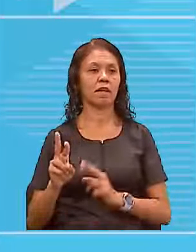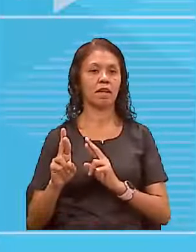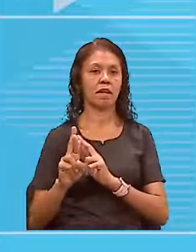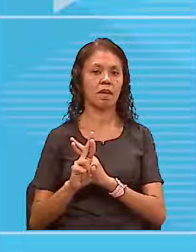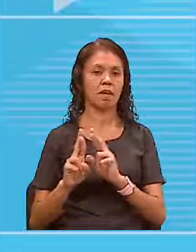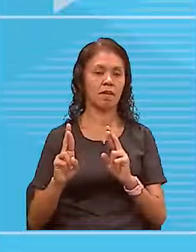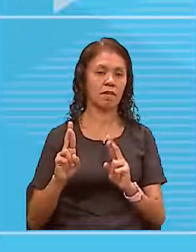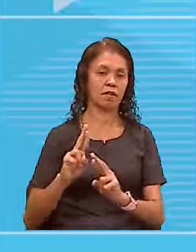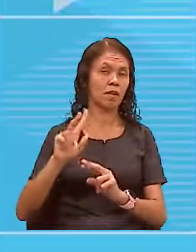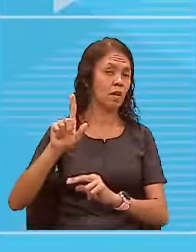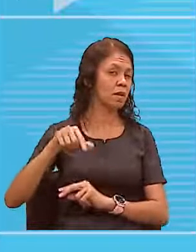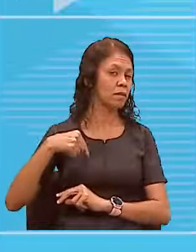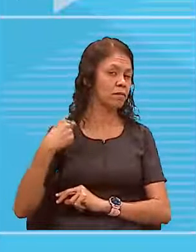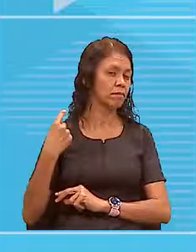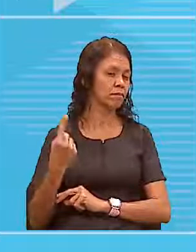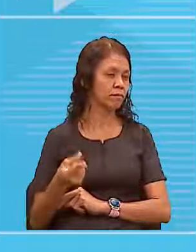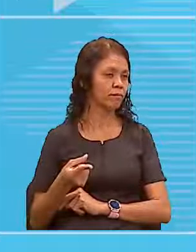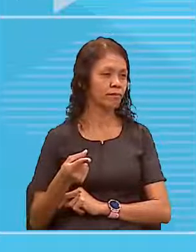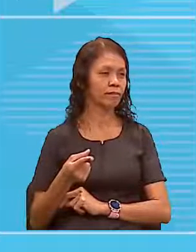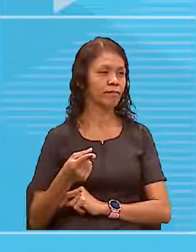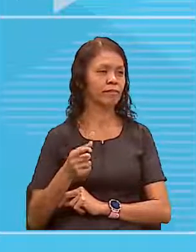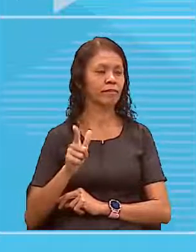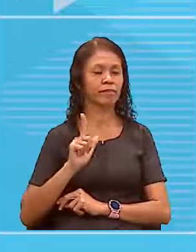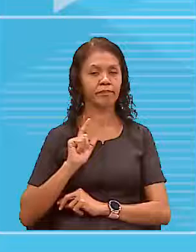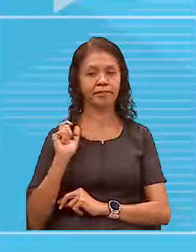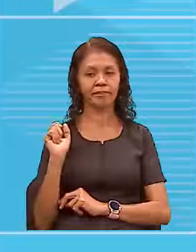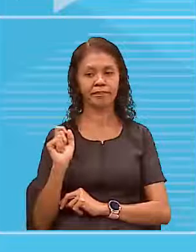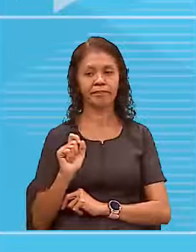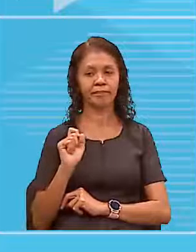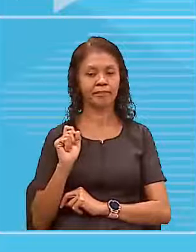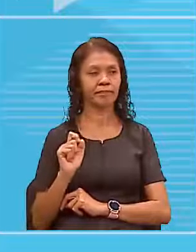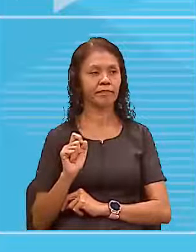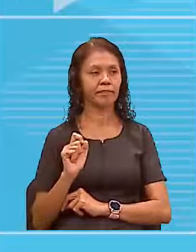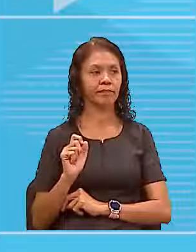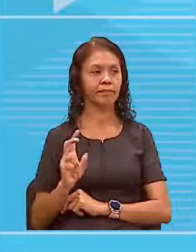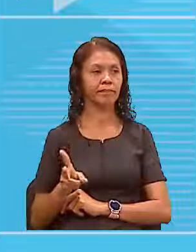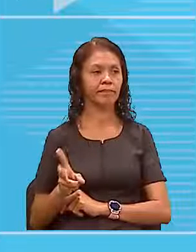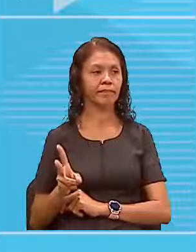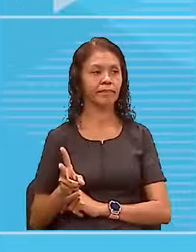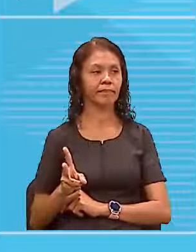E depois da frequência relativa, eu vou colocar aqui, ó, frequência